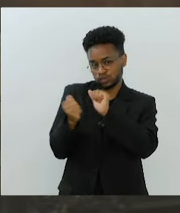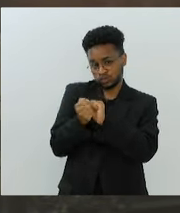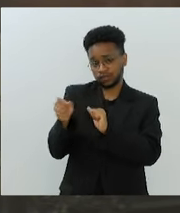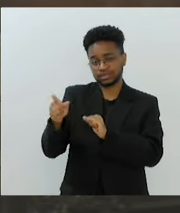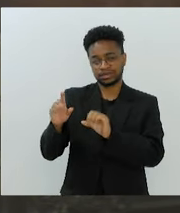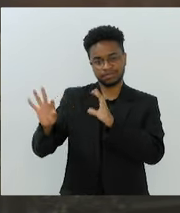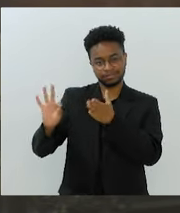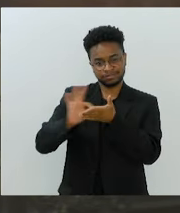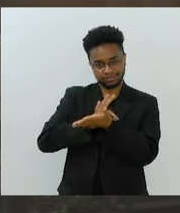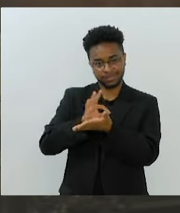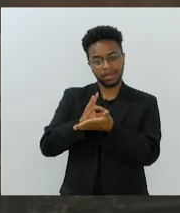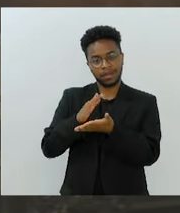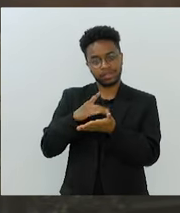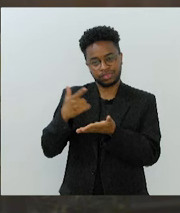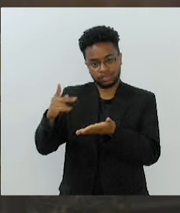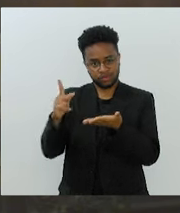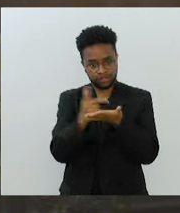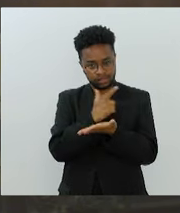livro.